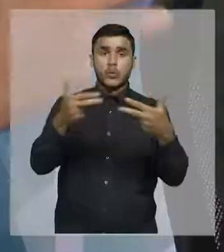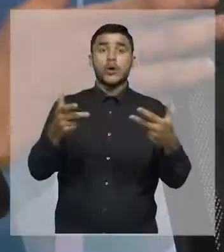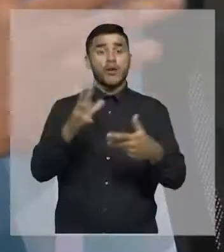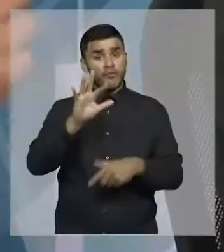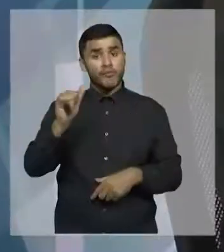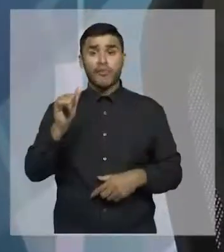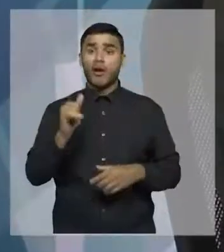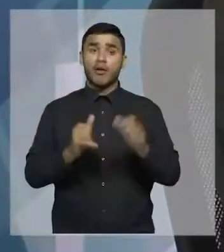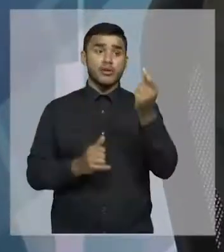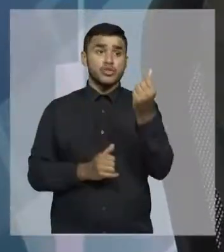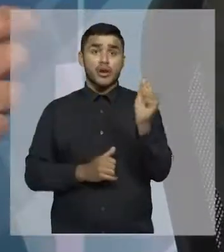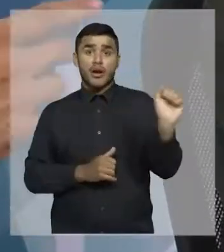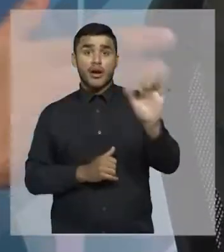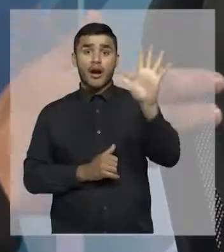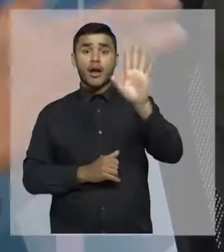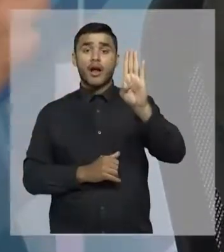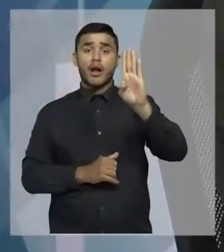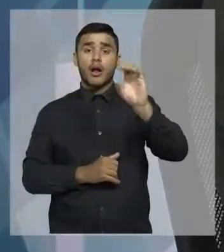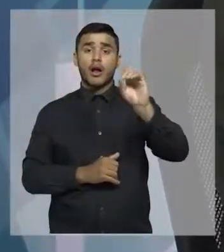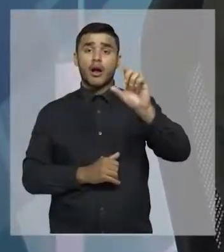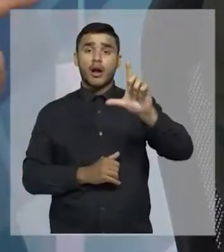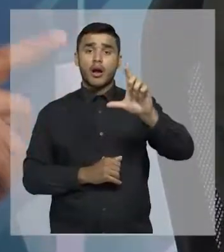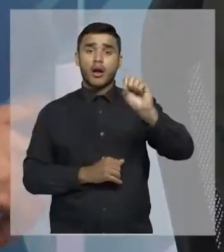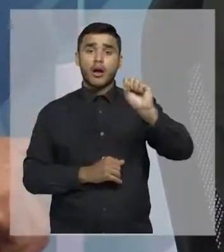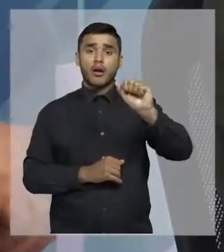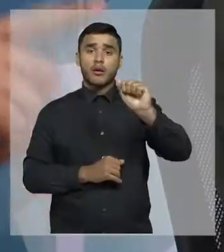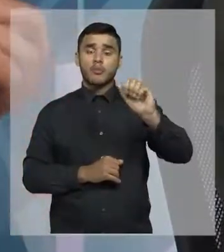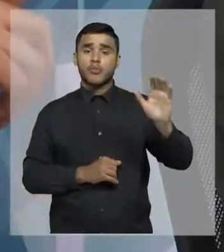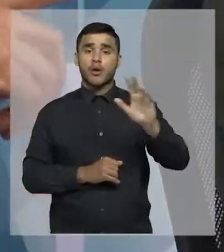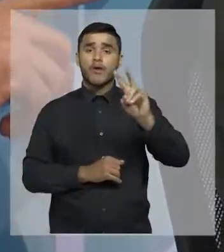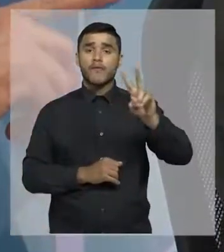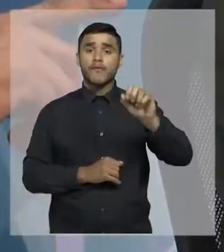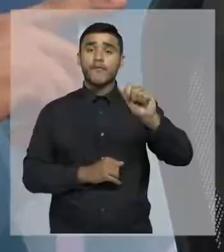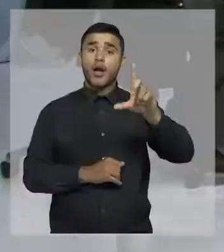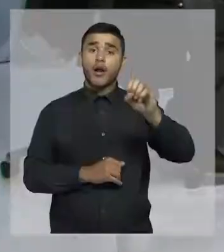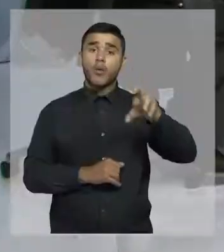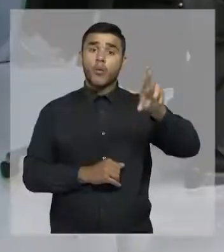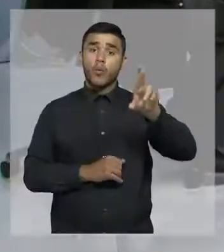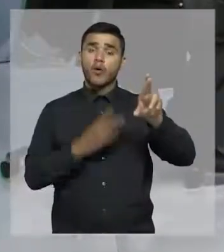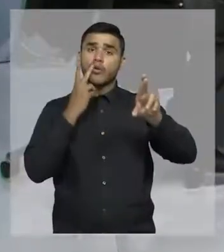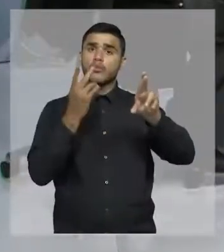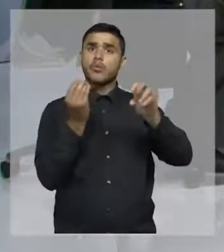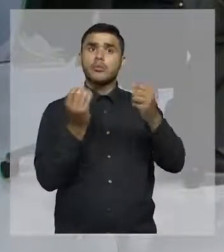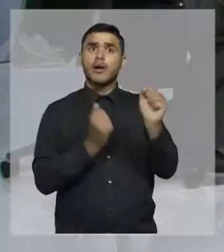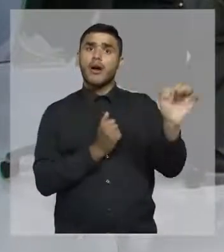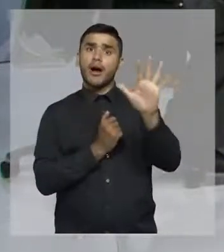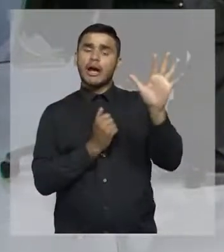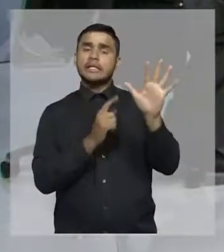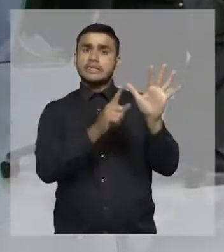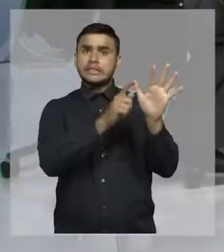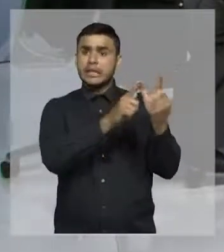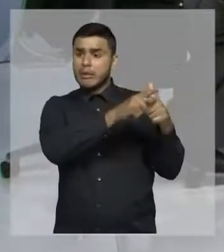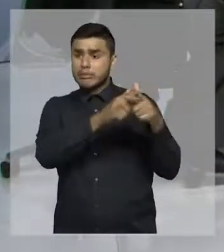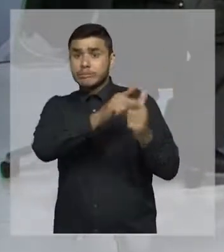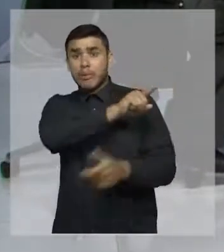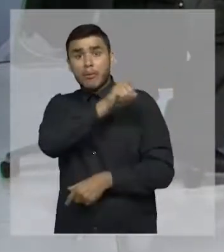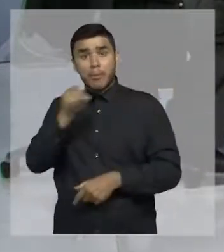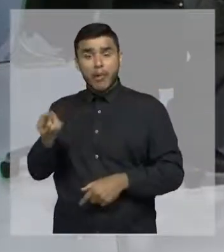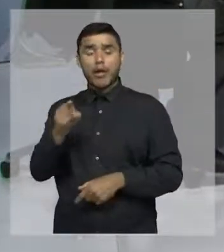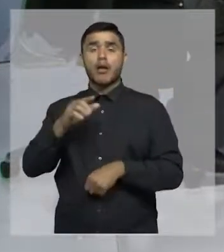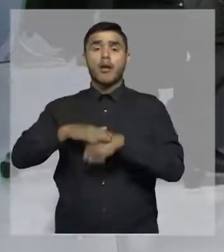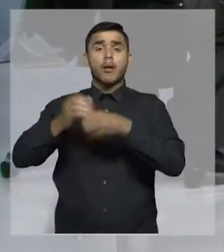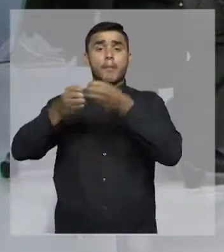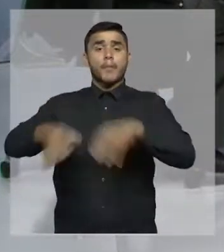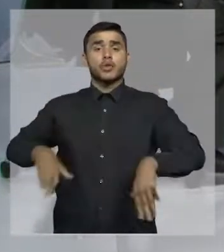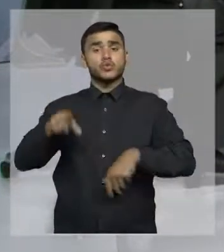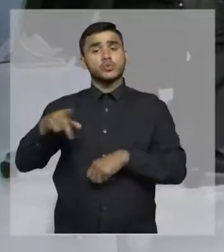afetar um setor econômico como o do próprio petróleo, que tem uma importância significativa, porque não é só transporte, mas é